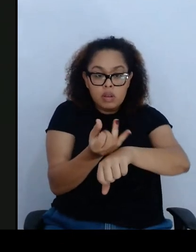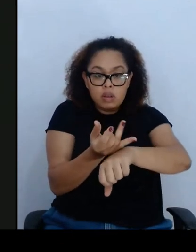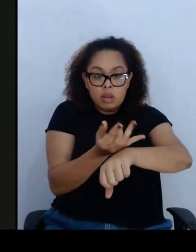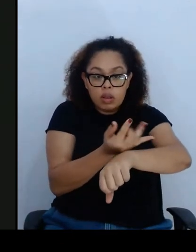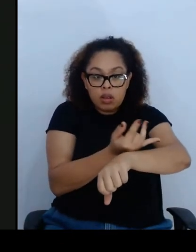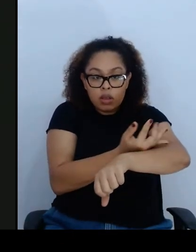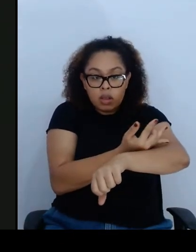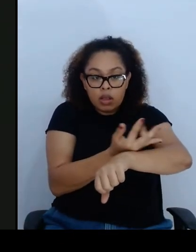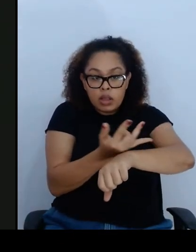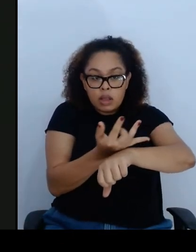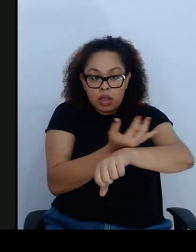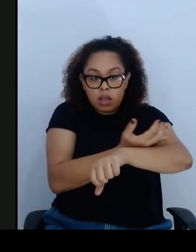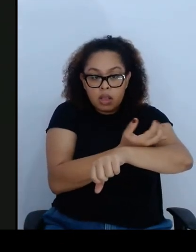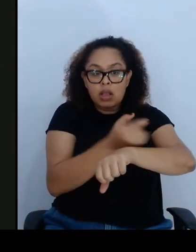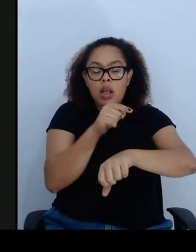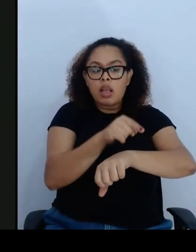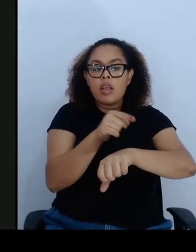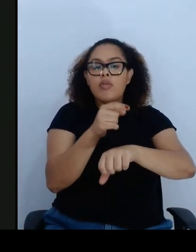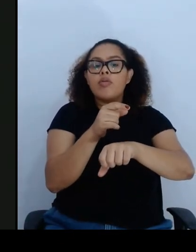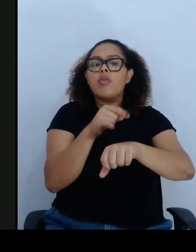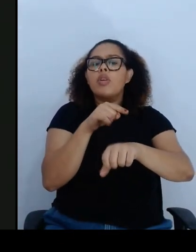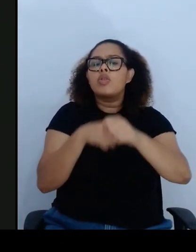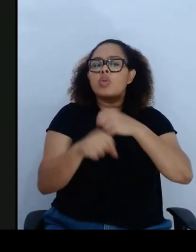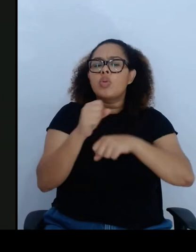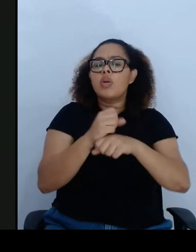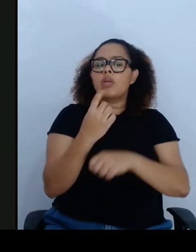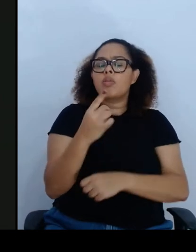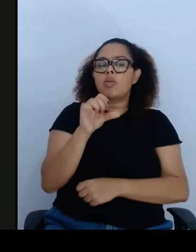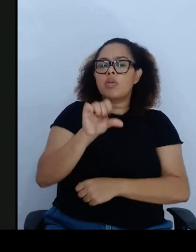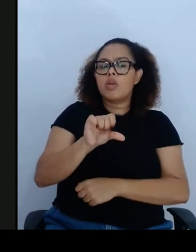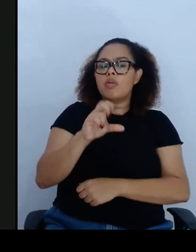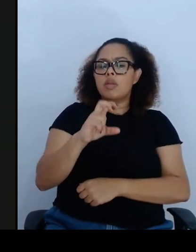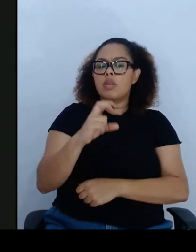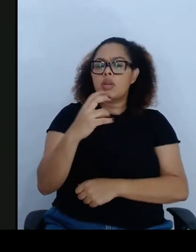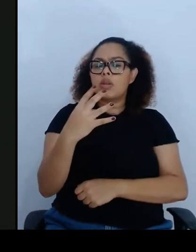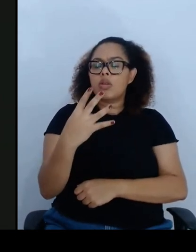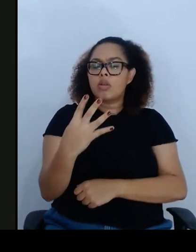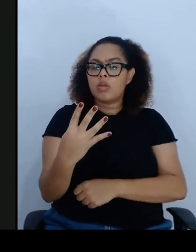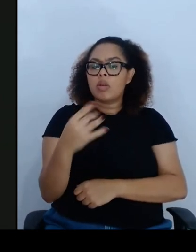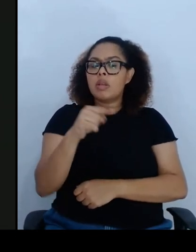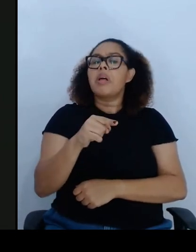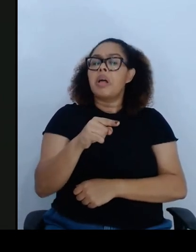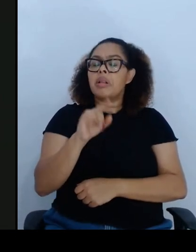eu acho que a certeza de que ela foi sim exposta